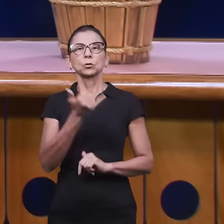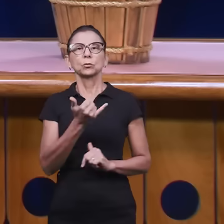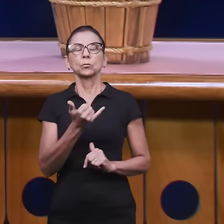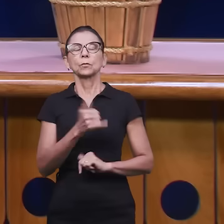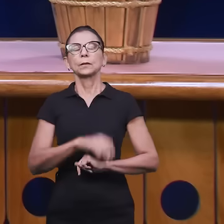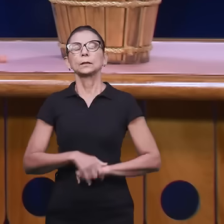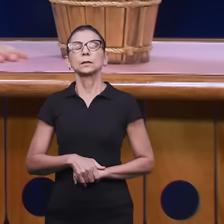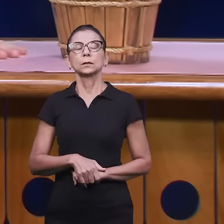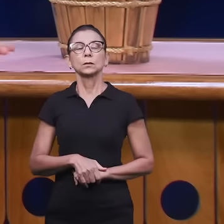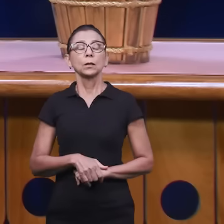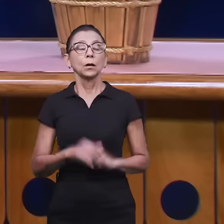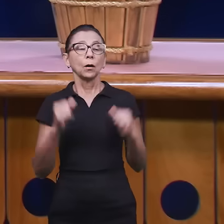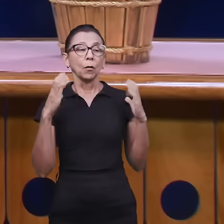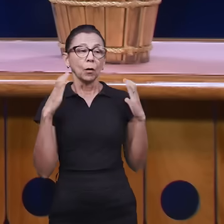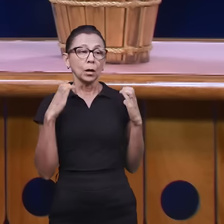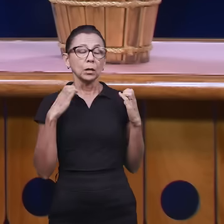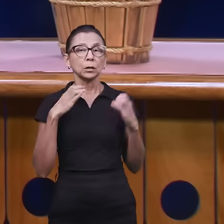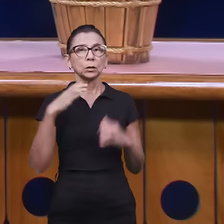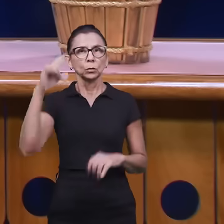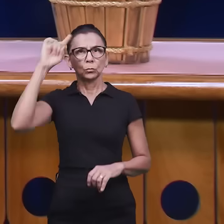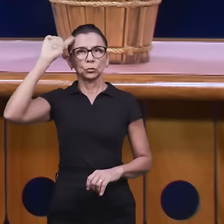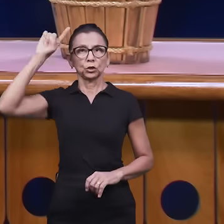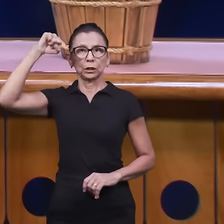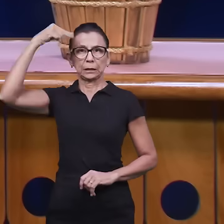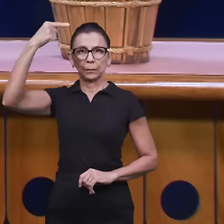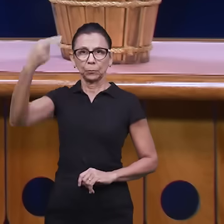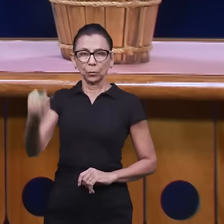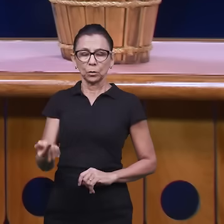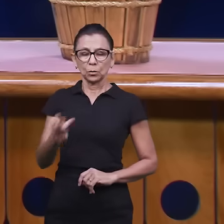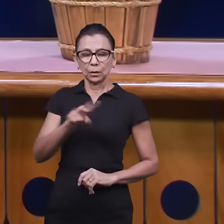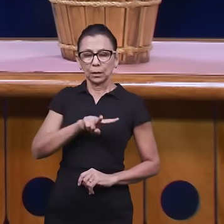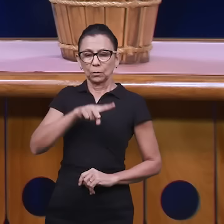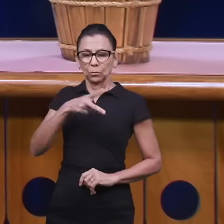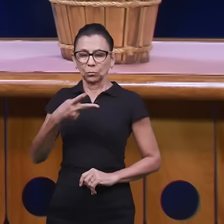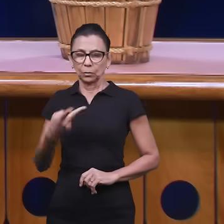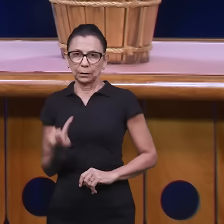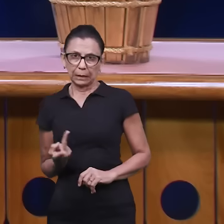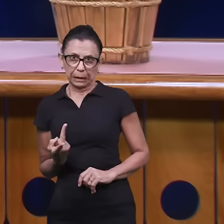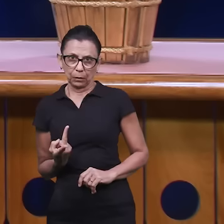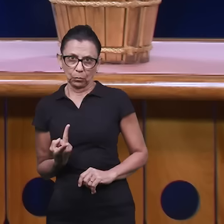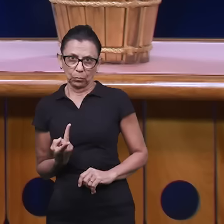e toda a eira molhada. No outro dia estava o velo